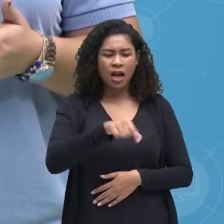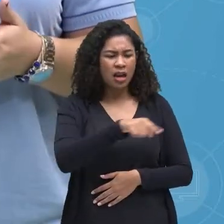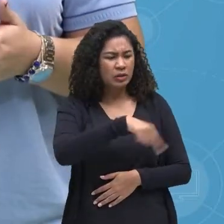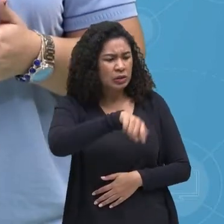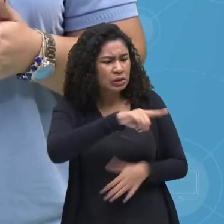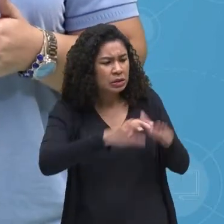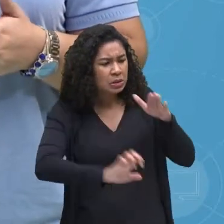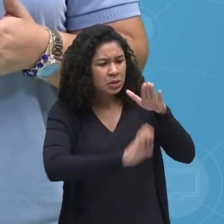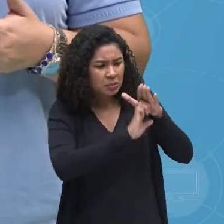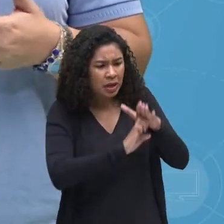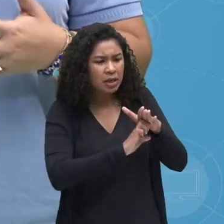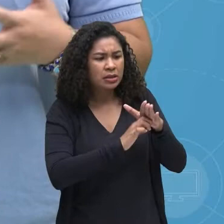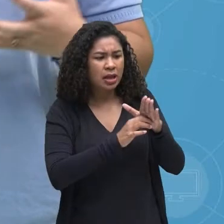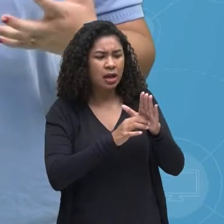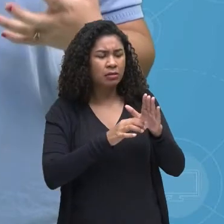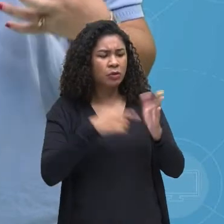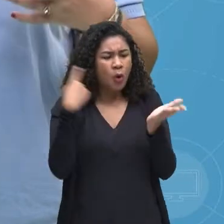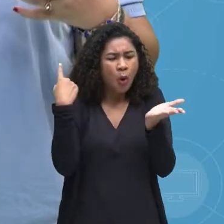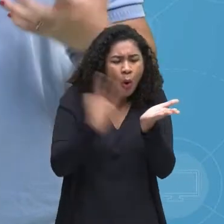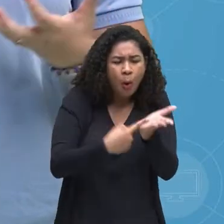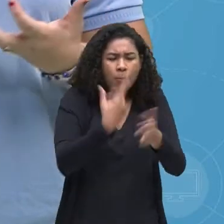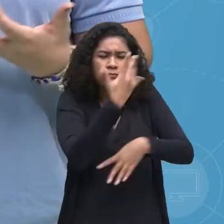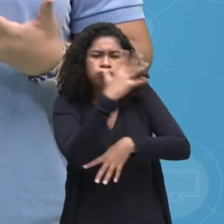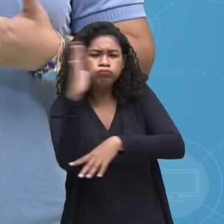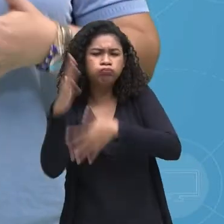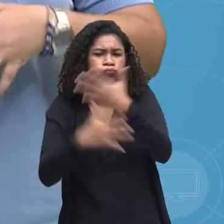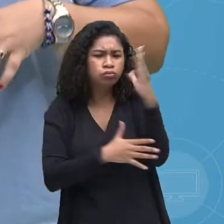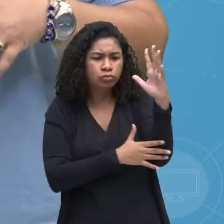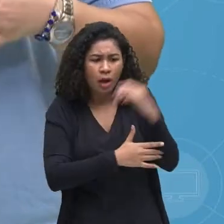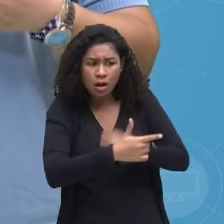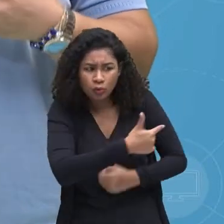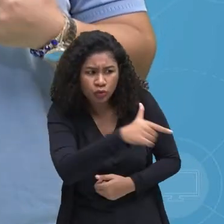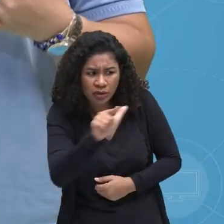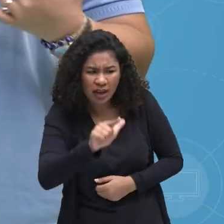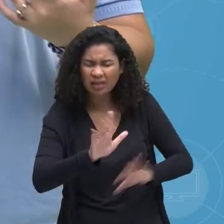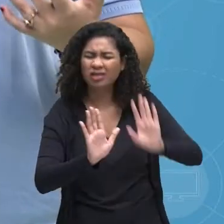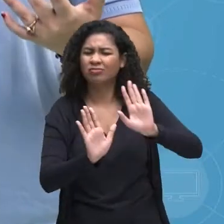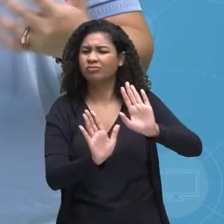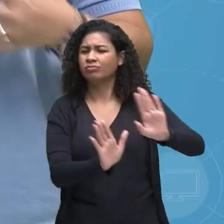seus produtos. Então, recusar esse consumo